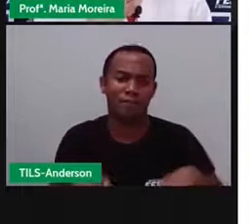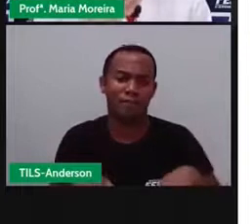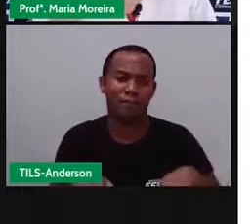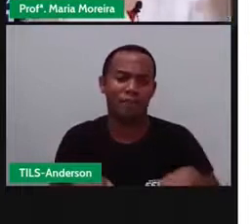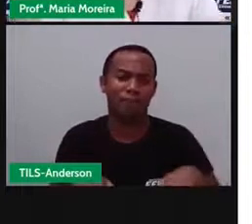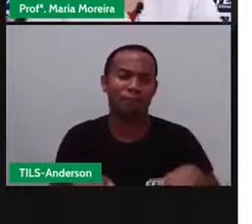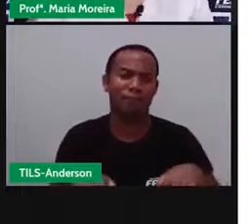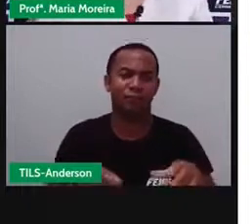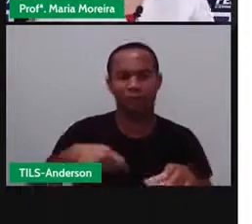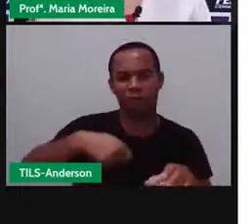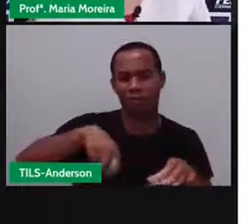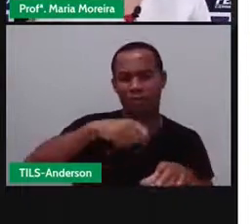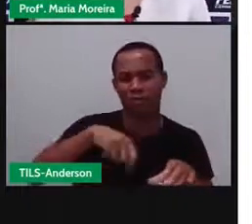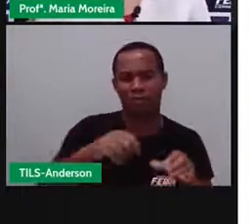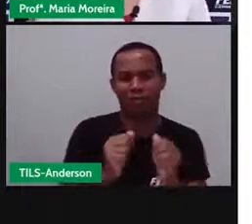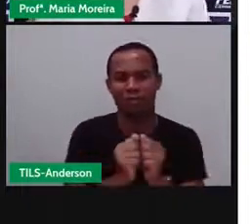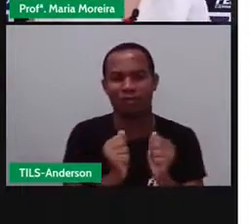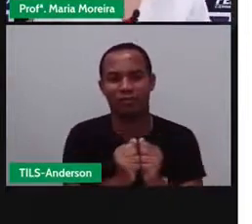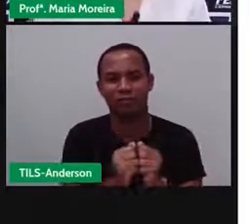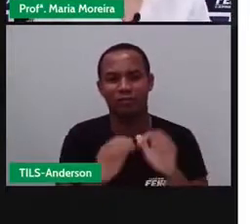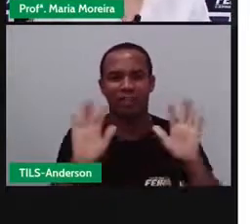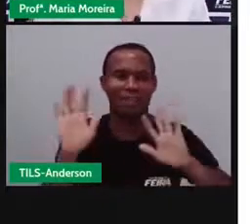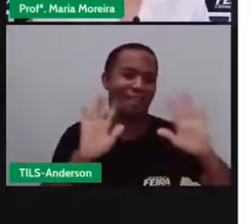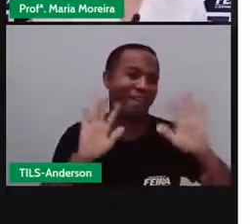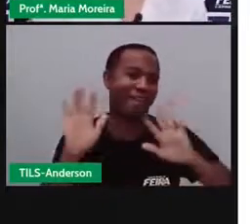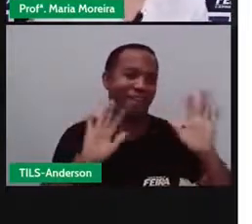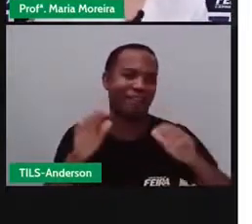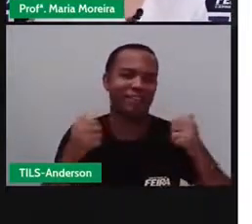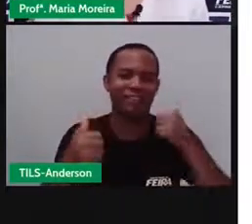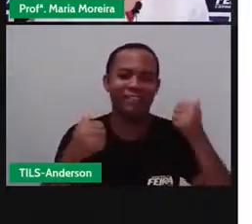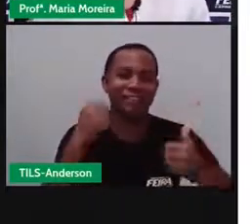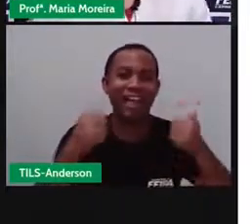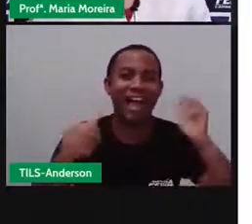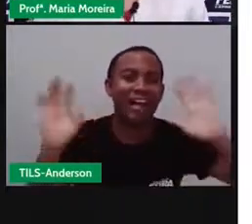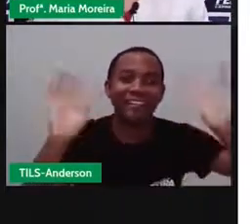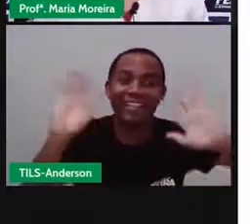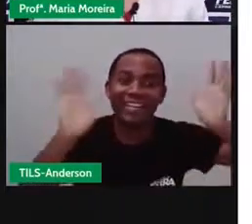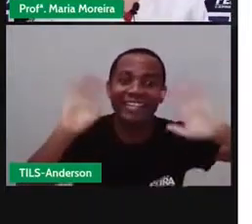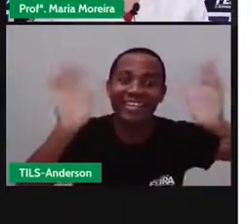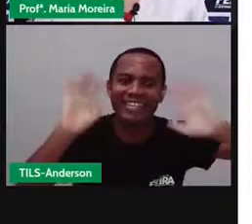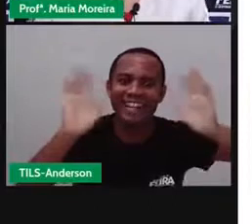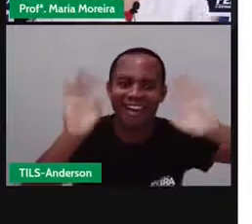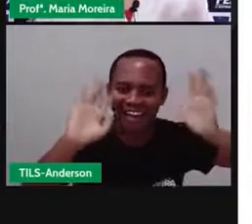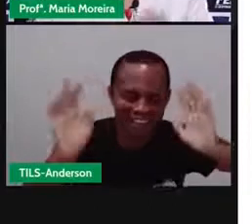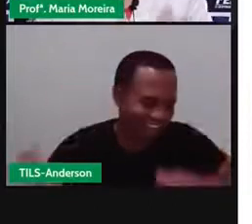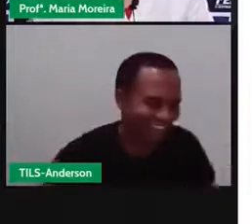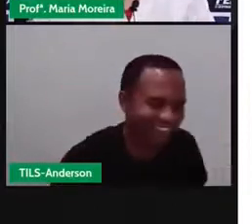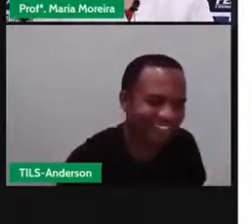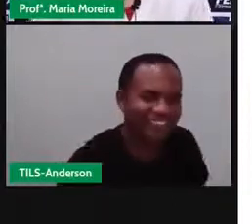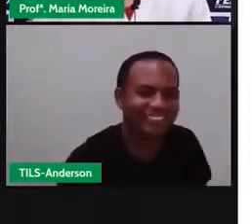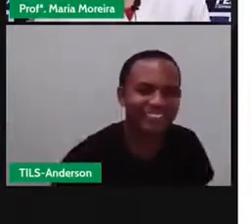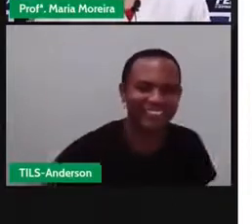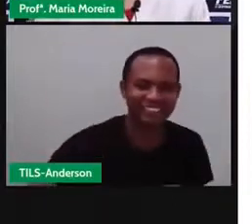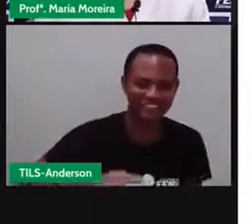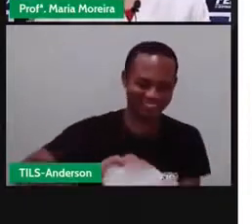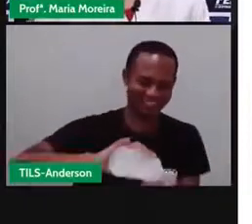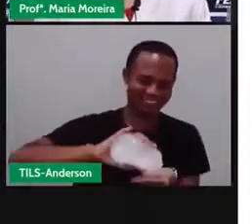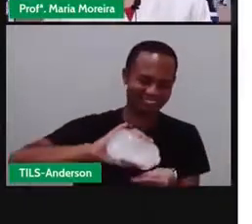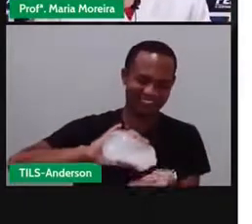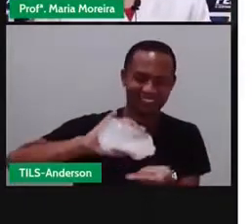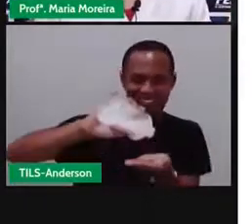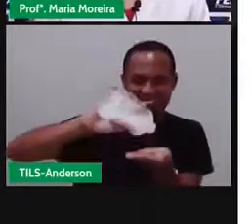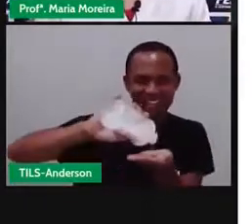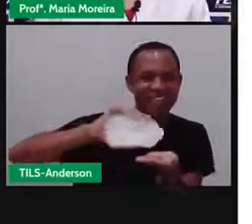prazer cozinhar com vocês hoje, estar aí com vocês, né? E não esqueço, lavem o